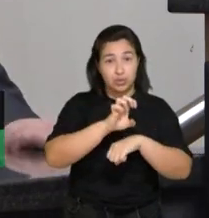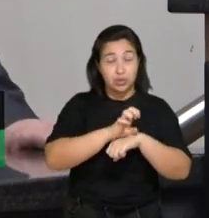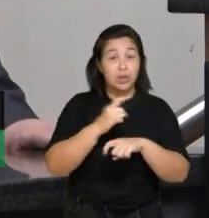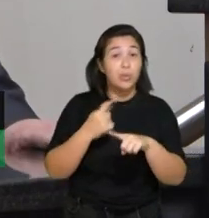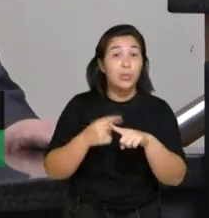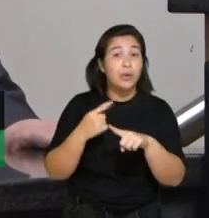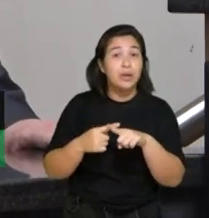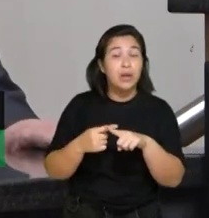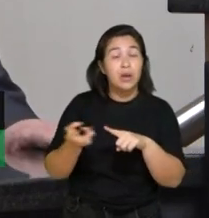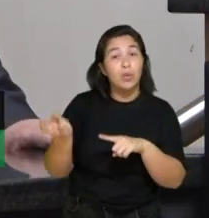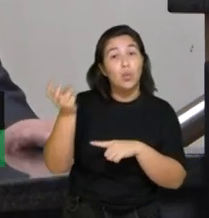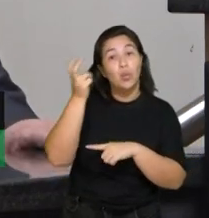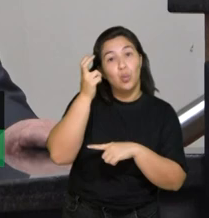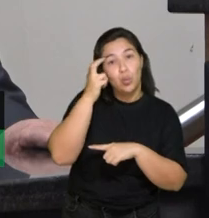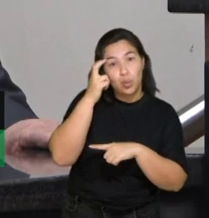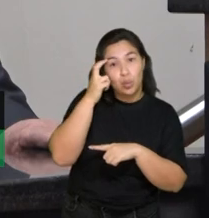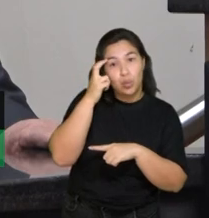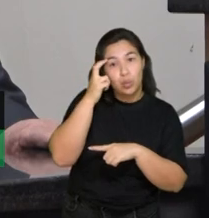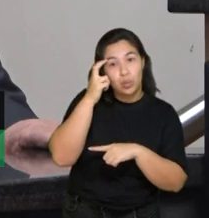culturaa